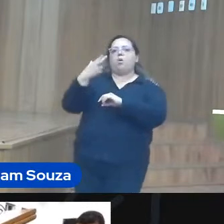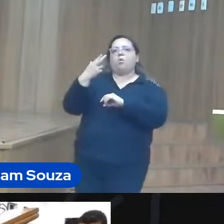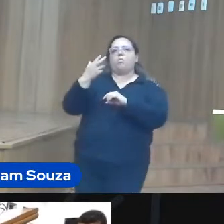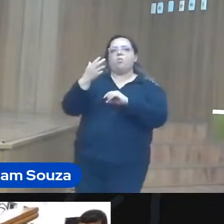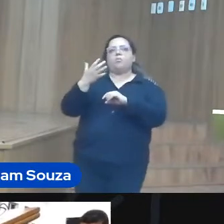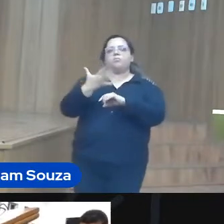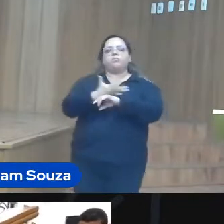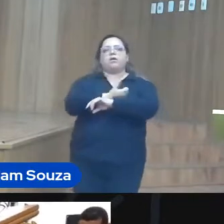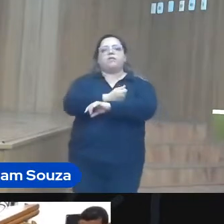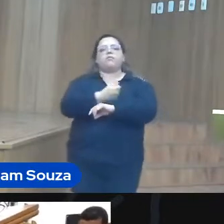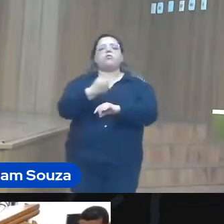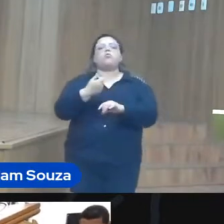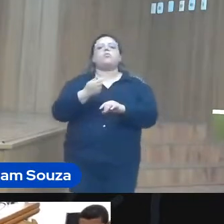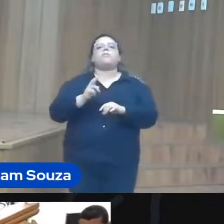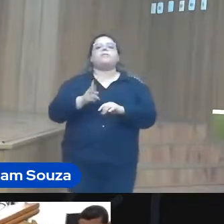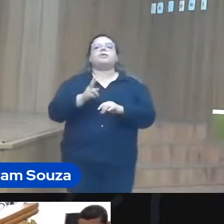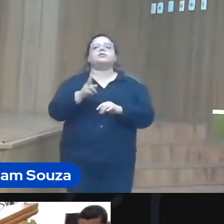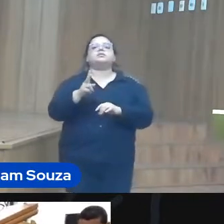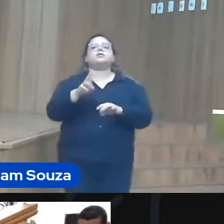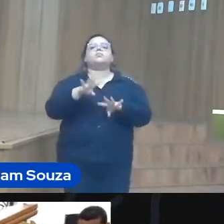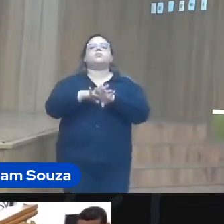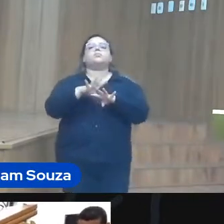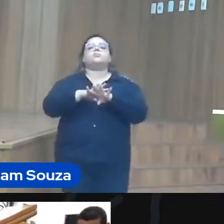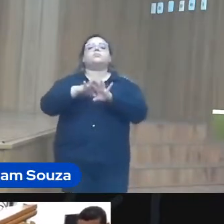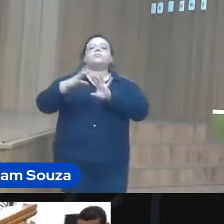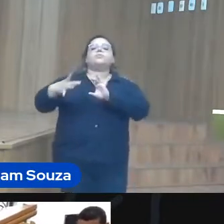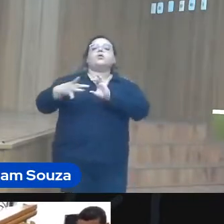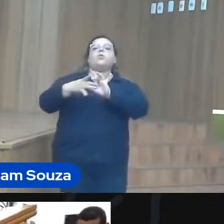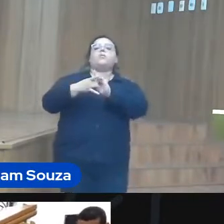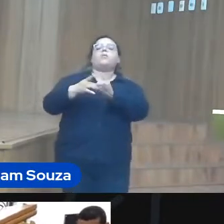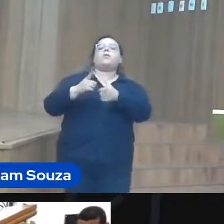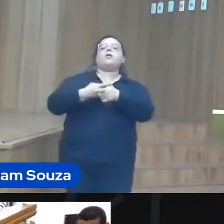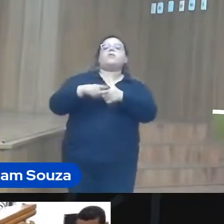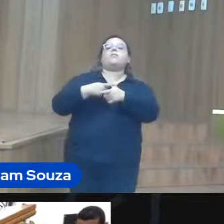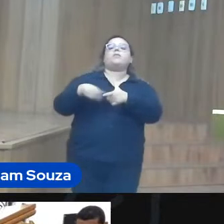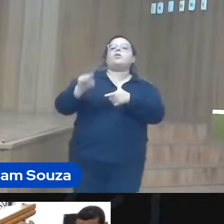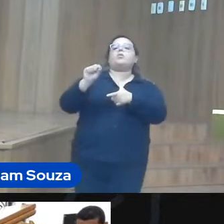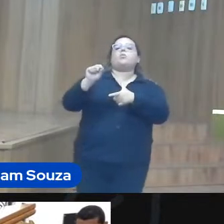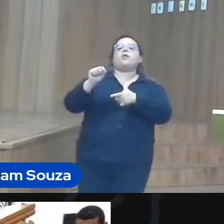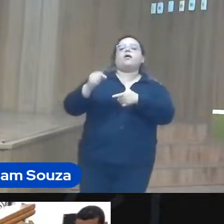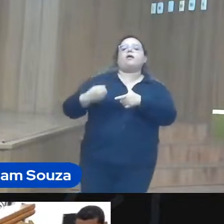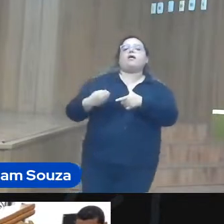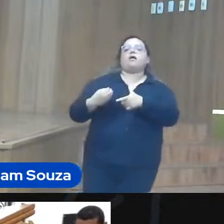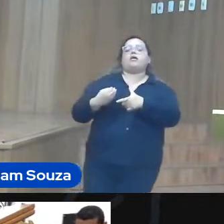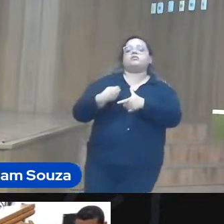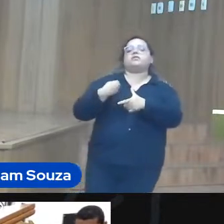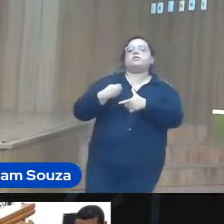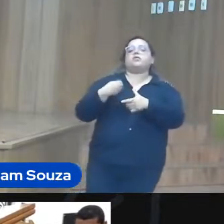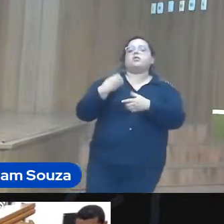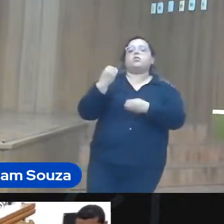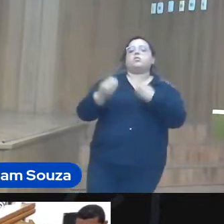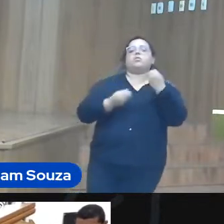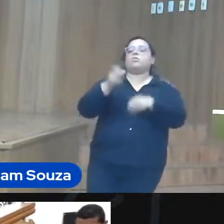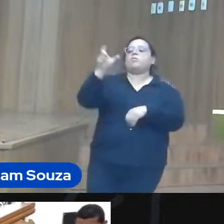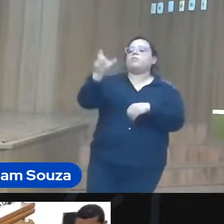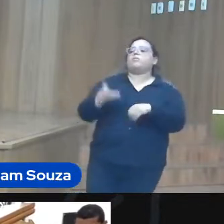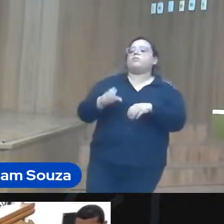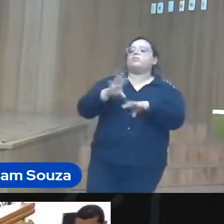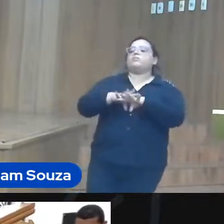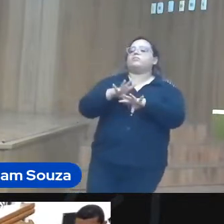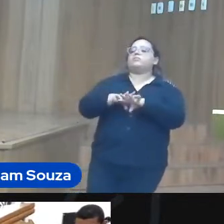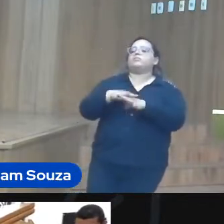que mantém um matemático conectado a um problema na sua vida? Como que um matemático estuda uma